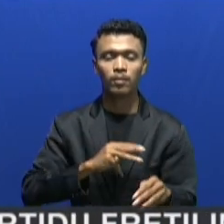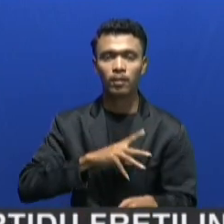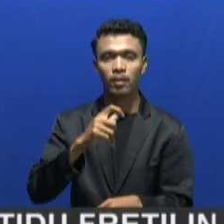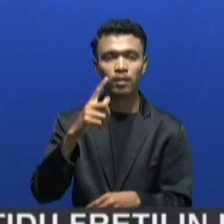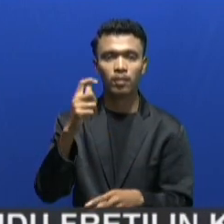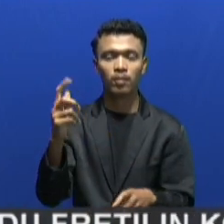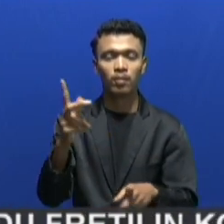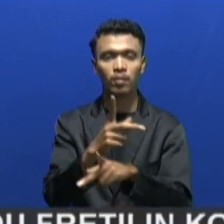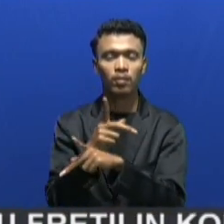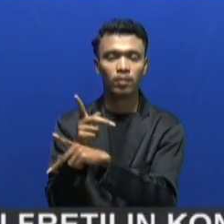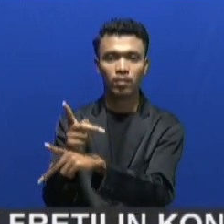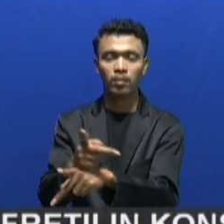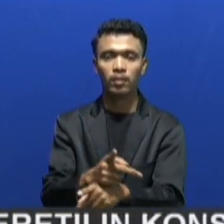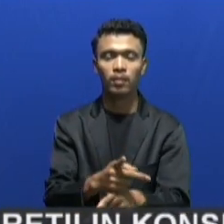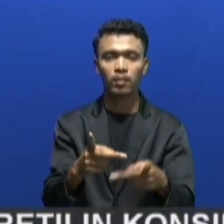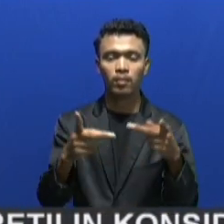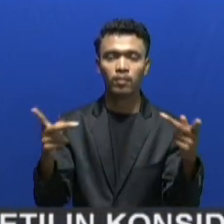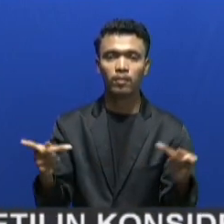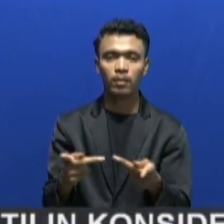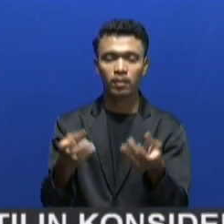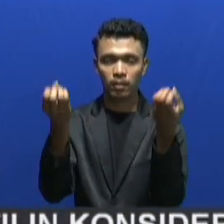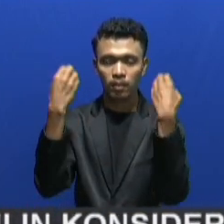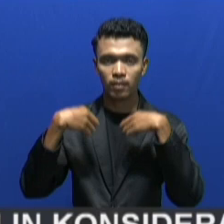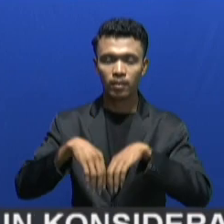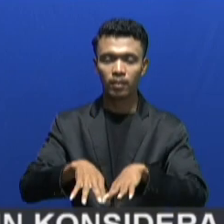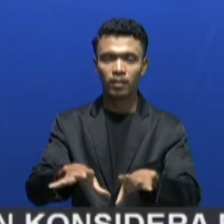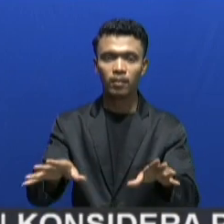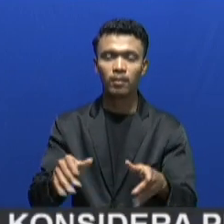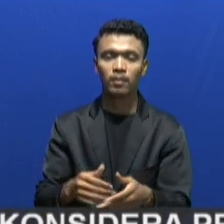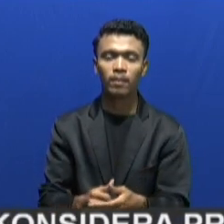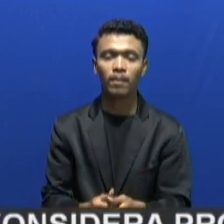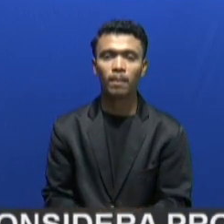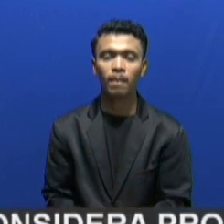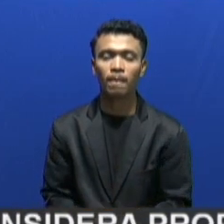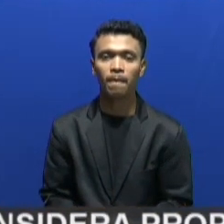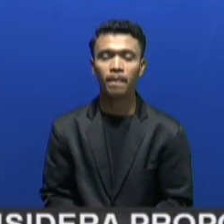rode protege biodiversidade no ekosistema tasi.